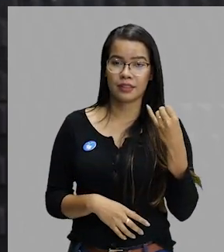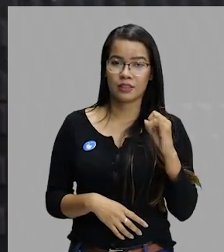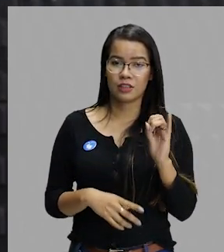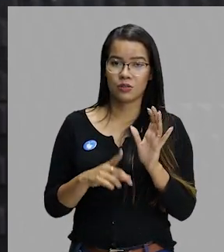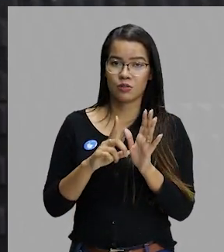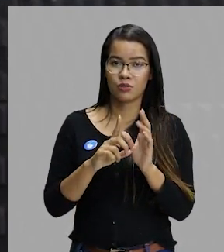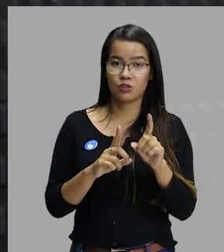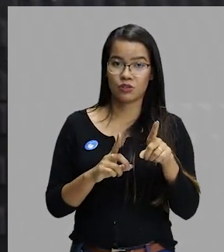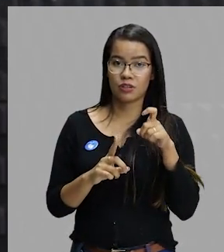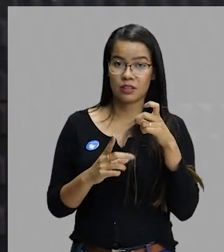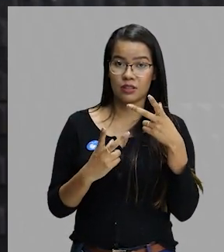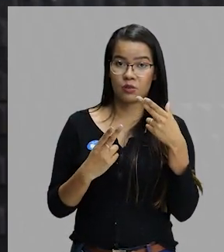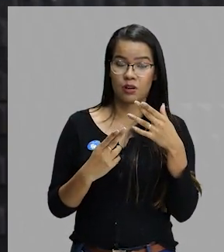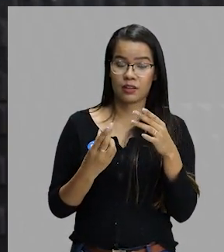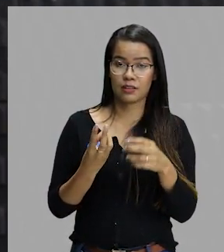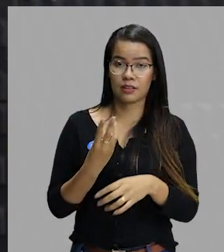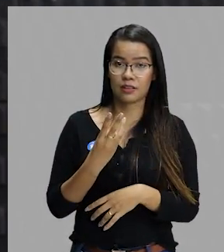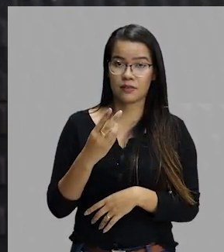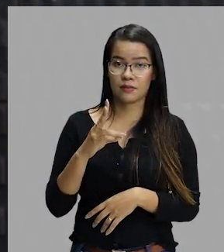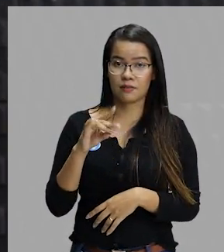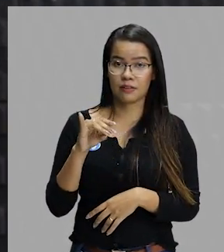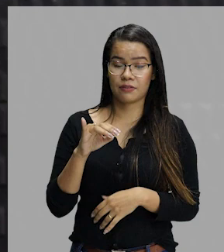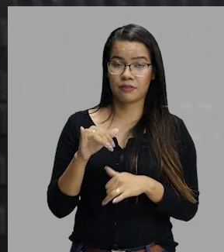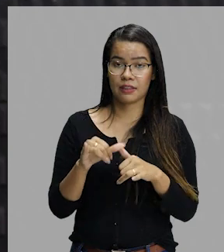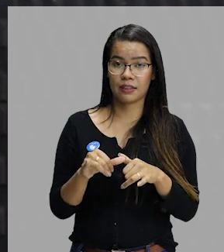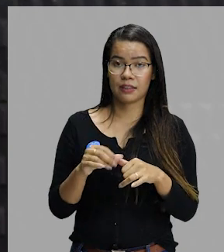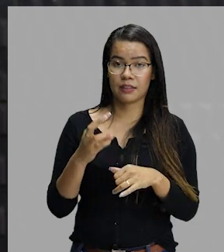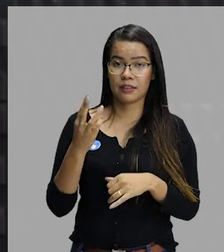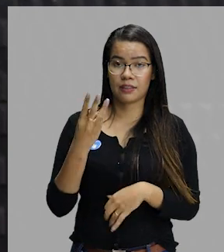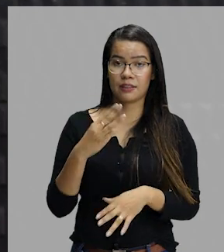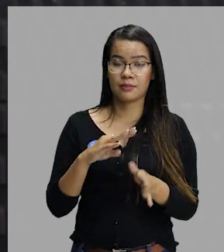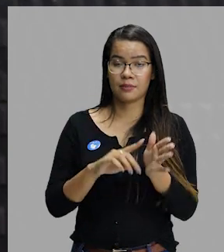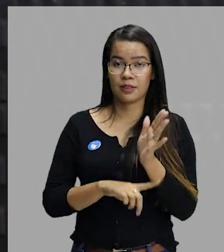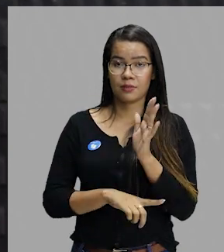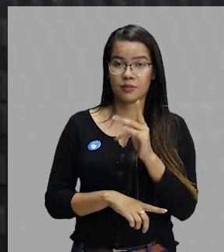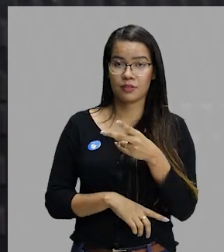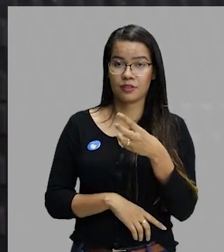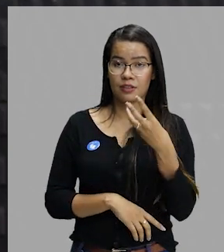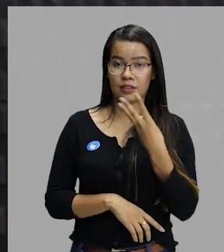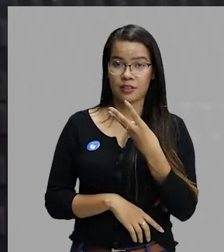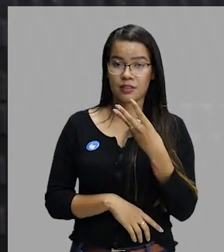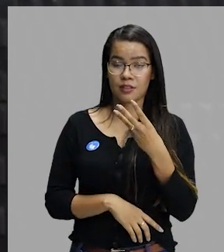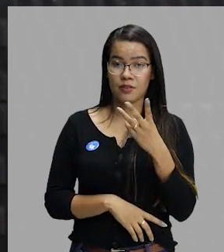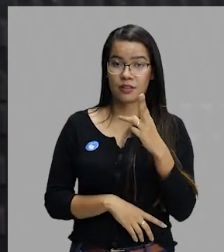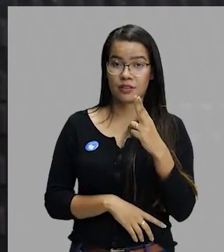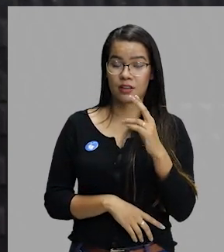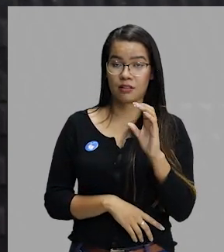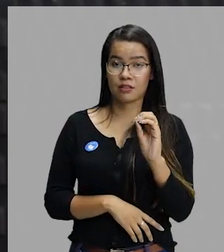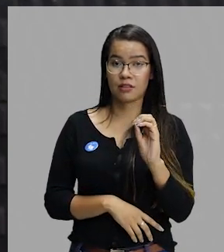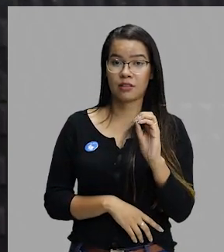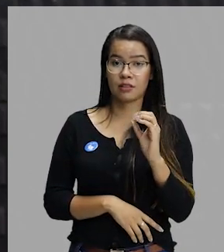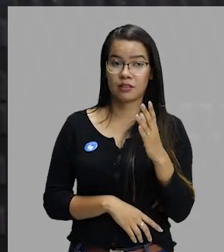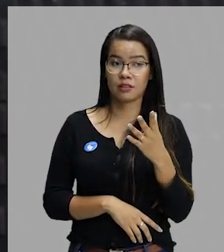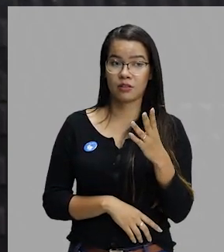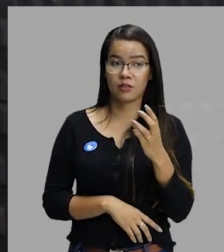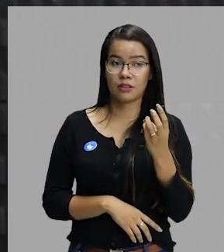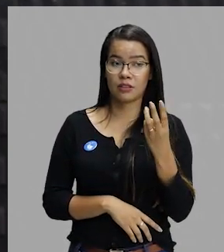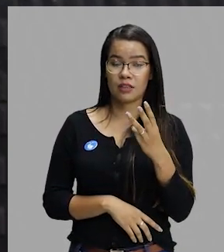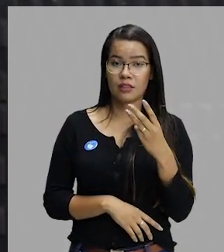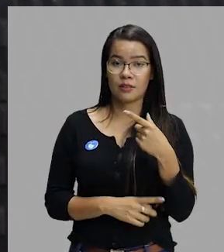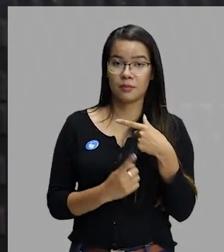for 3, vai ficar 3 menos 3, que é 0. Formou o par ordenado 3 e